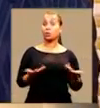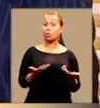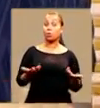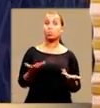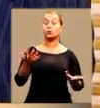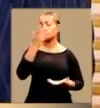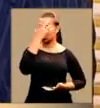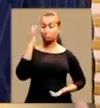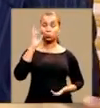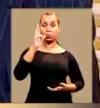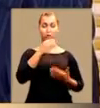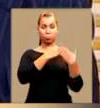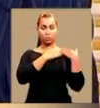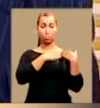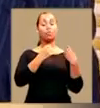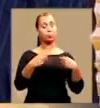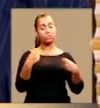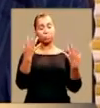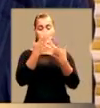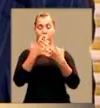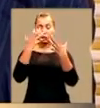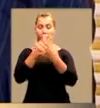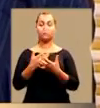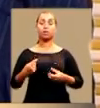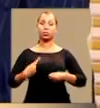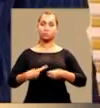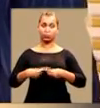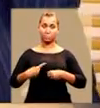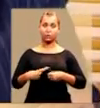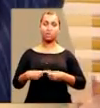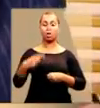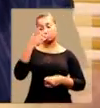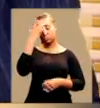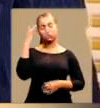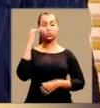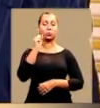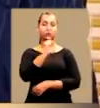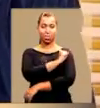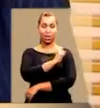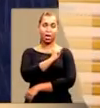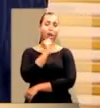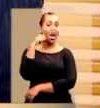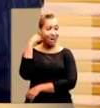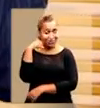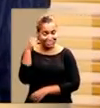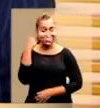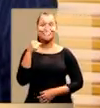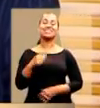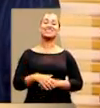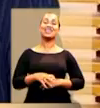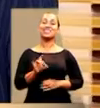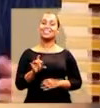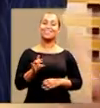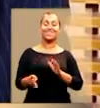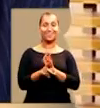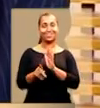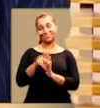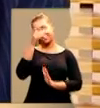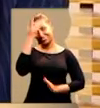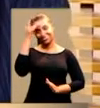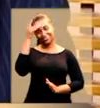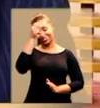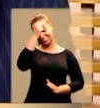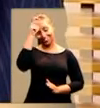nós agora que somos gestores, também temos que encantar essa cidade, encantar os artistas para elevar isso, o que ele fez, não só para o